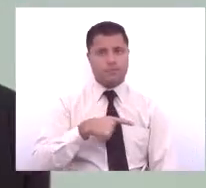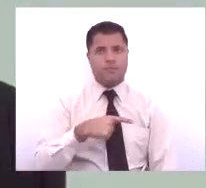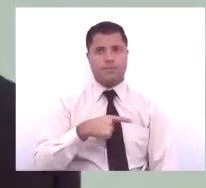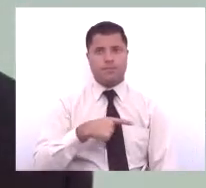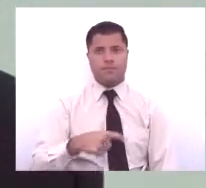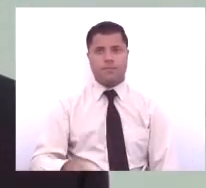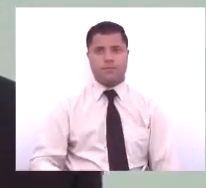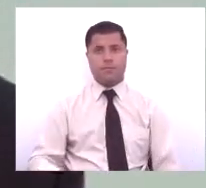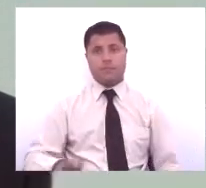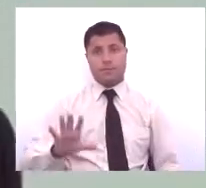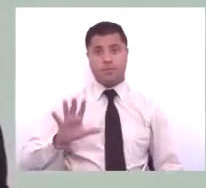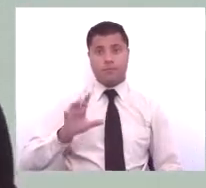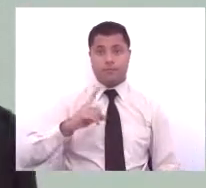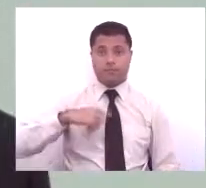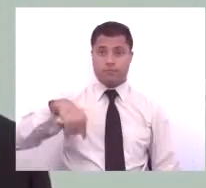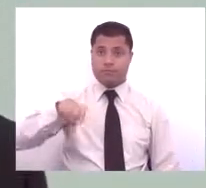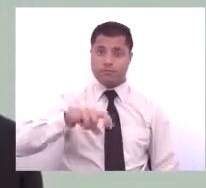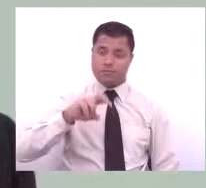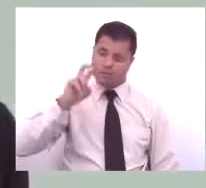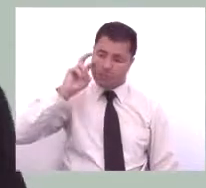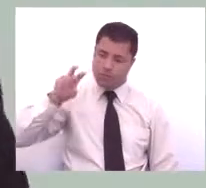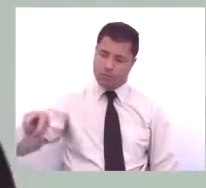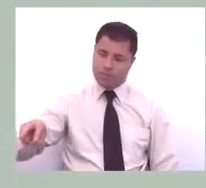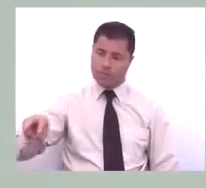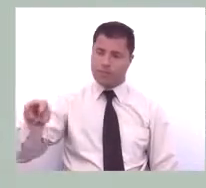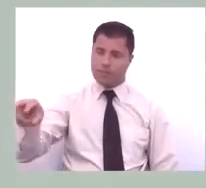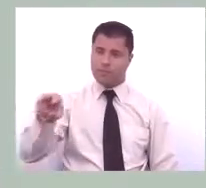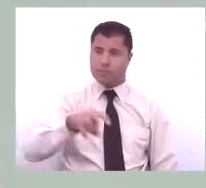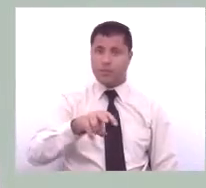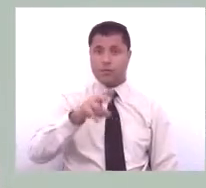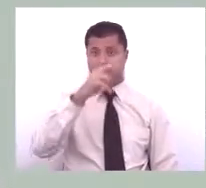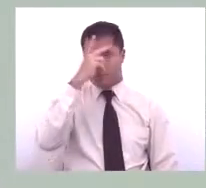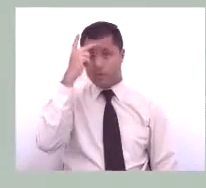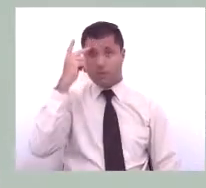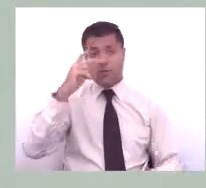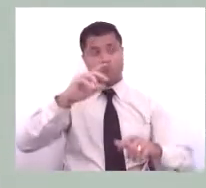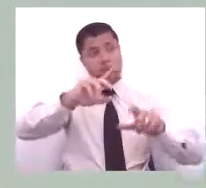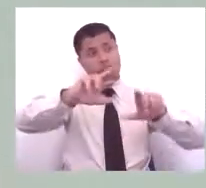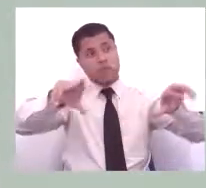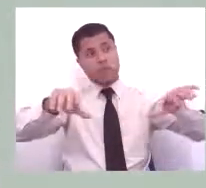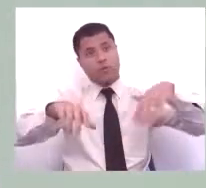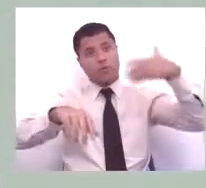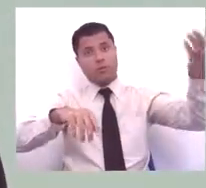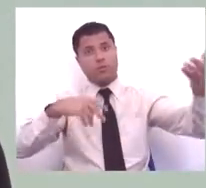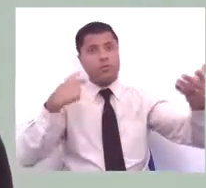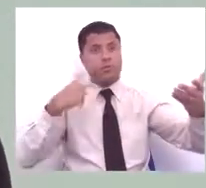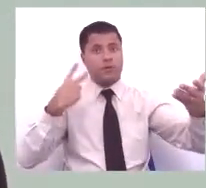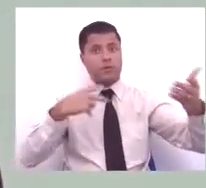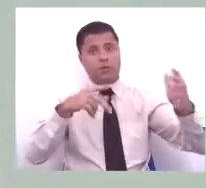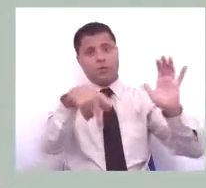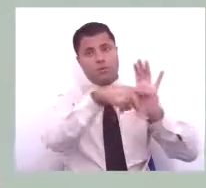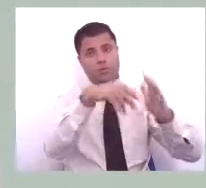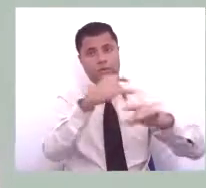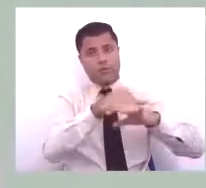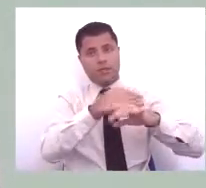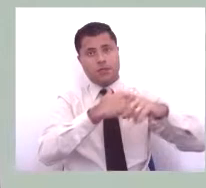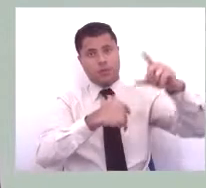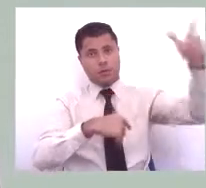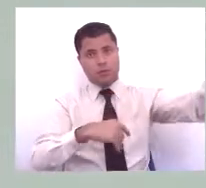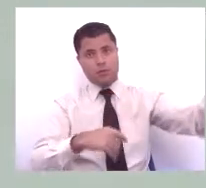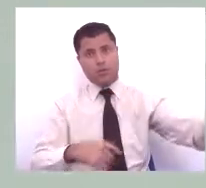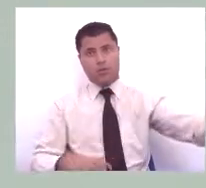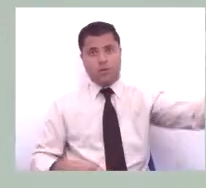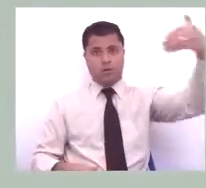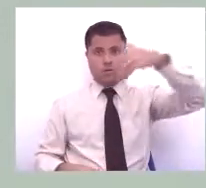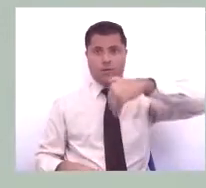que os candidatos que vieram de fora de Guarulhos, de outras cidades, tiveram